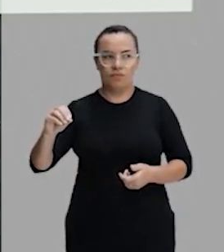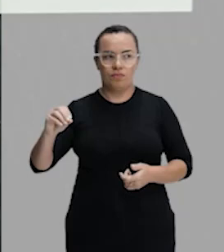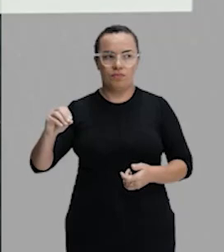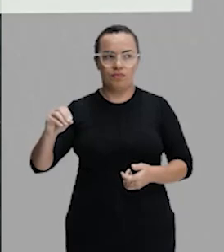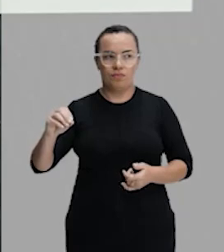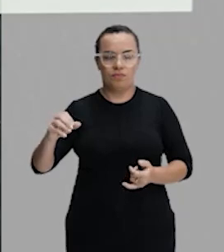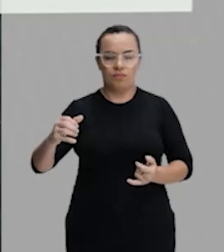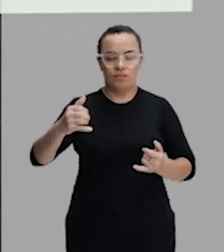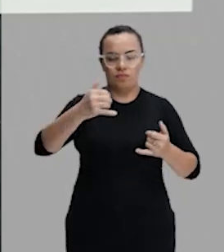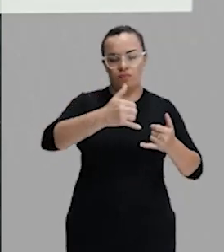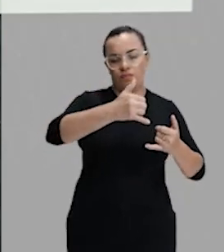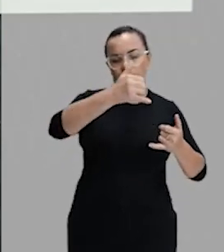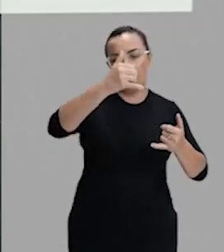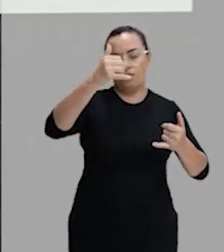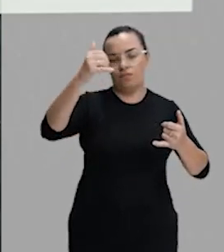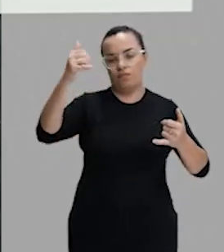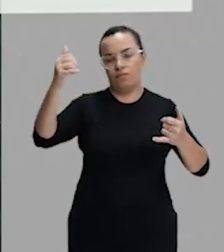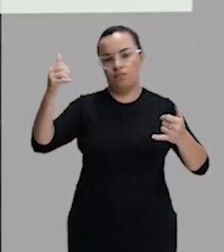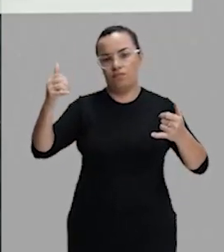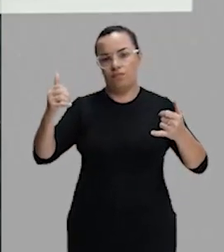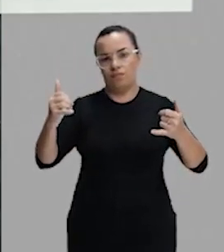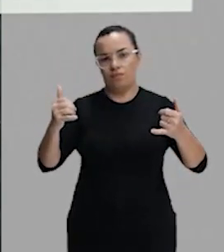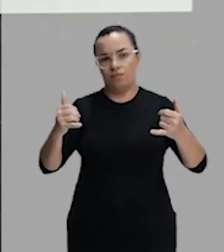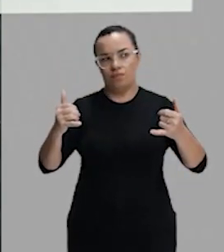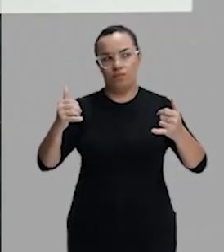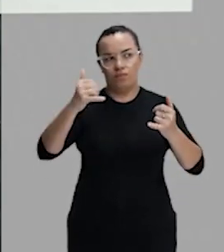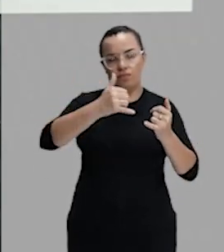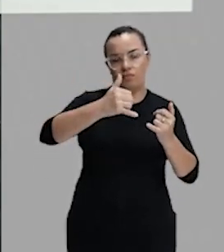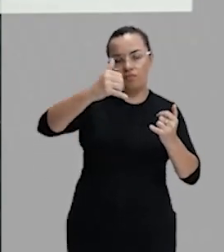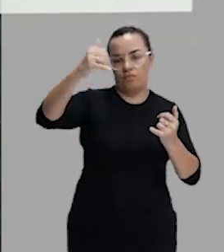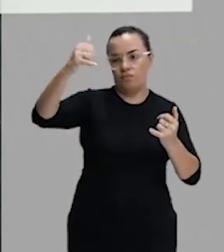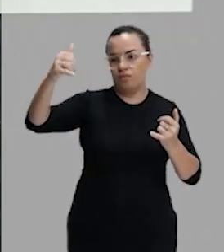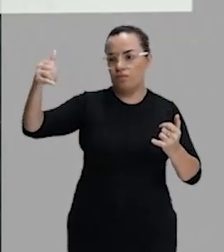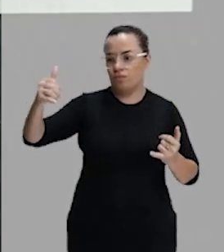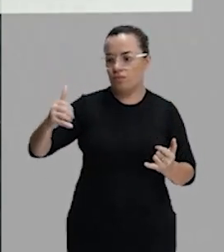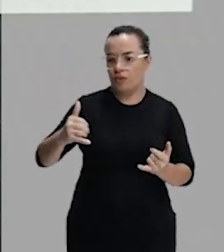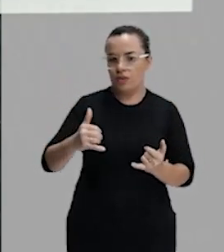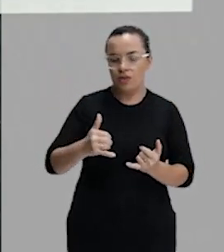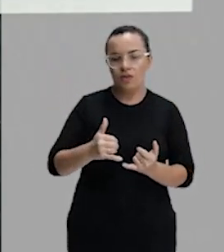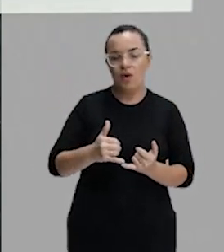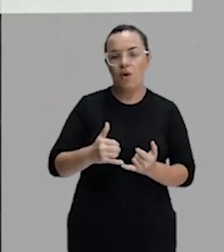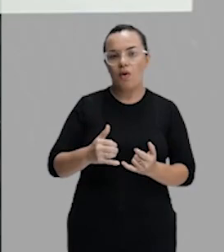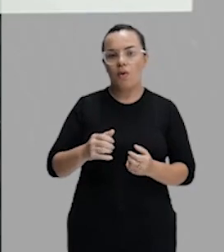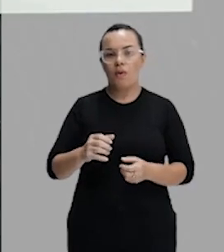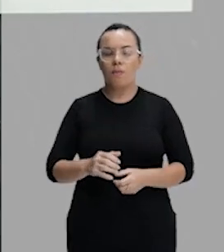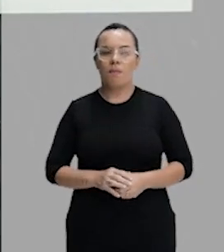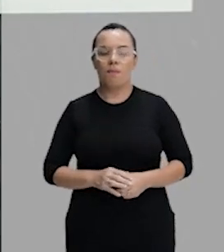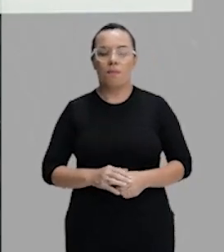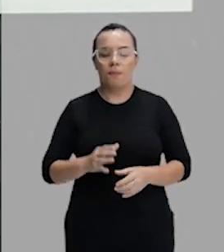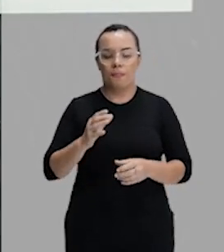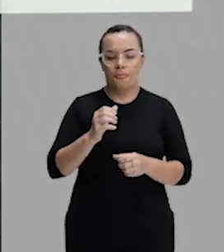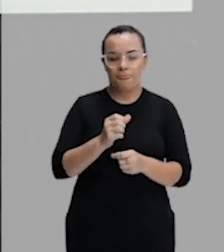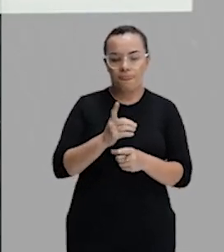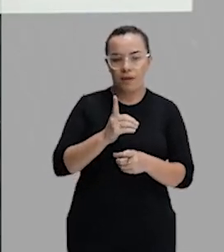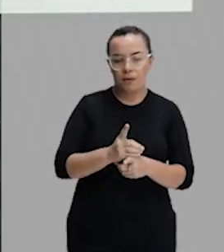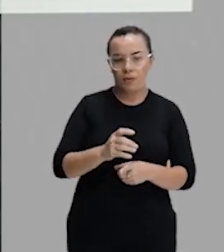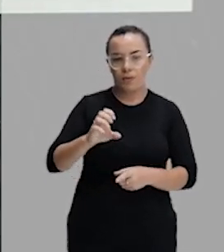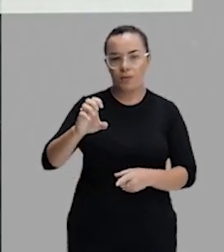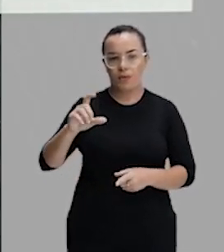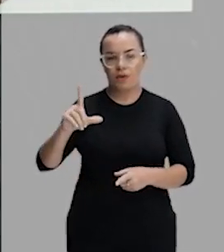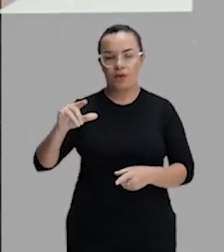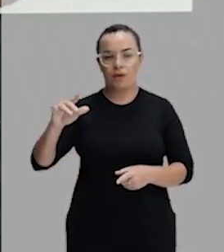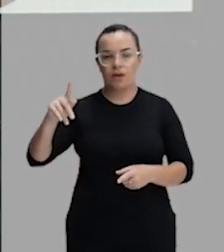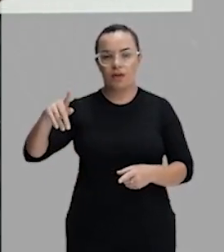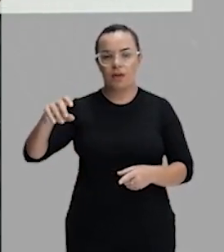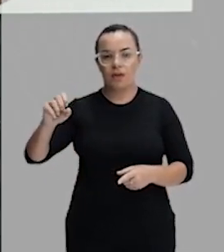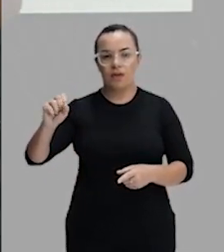horizontal, vai formar uma elipse. Então, todas essas figuras são chamadas de cônica porque elas são tiradas a partir do